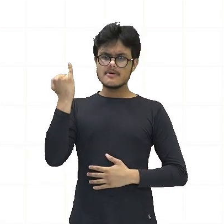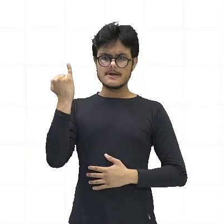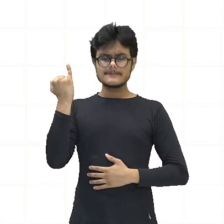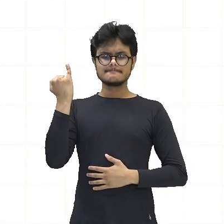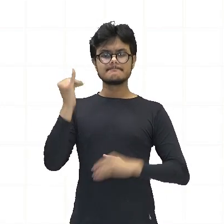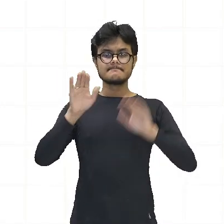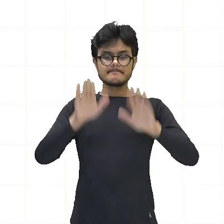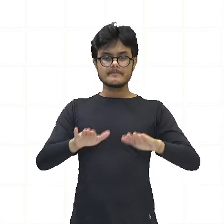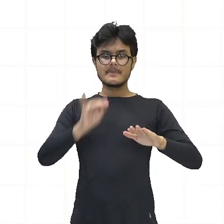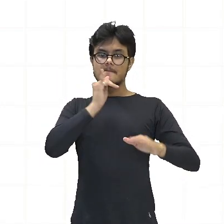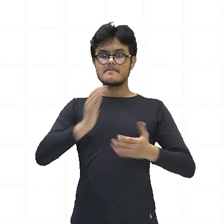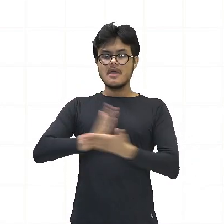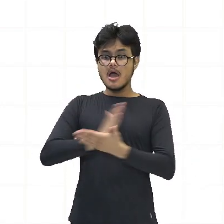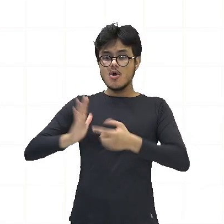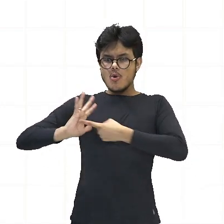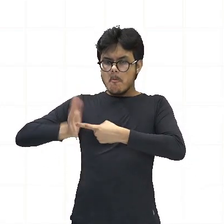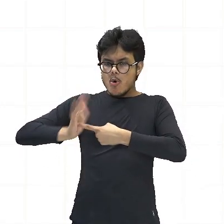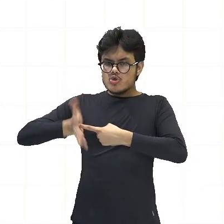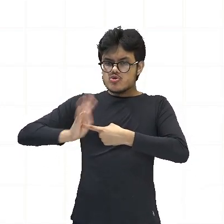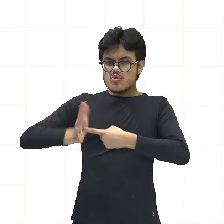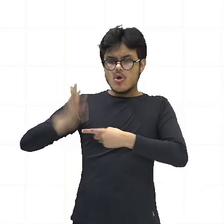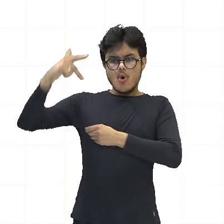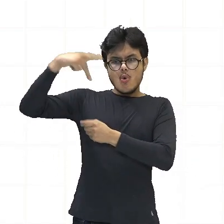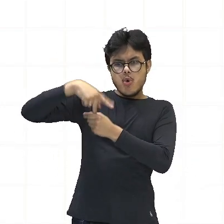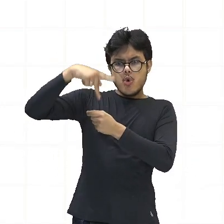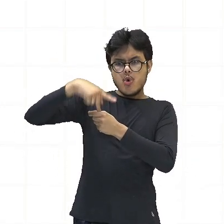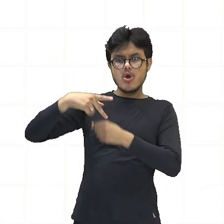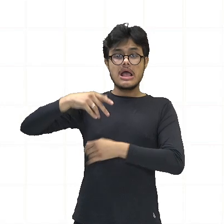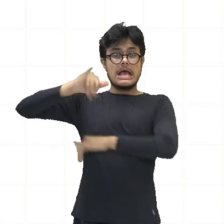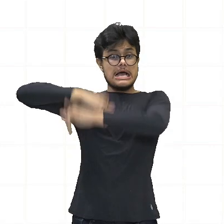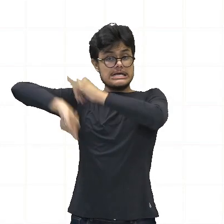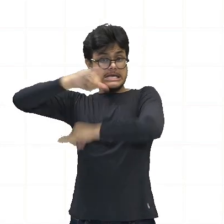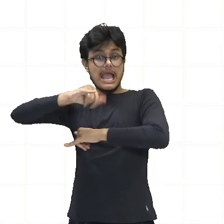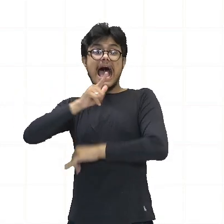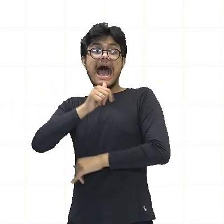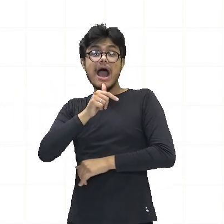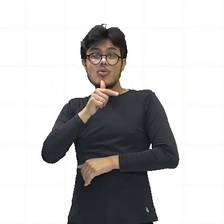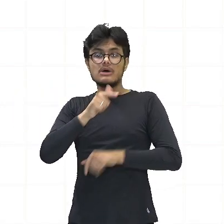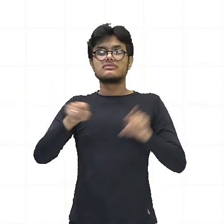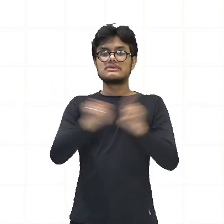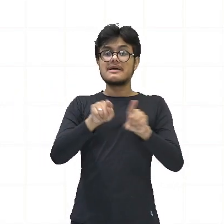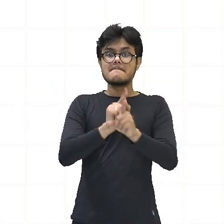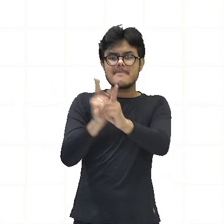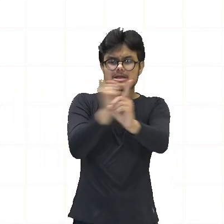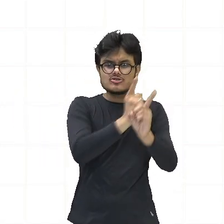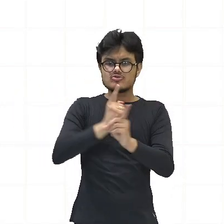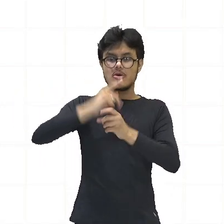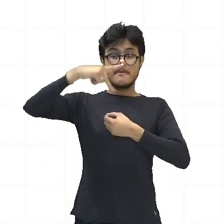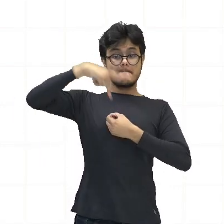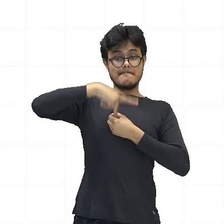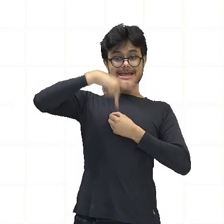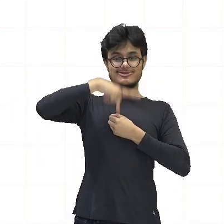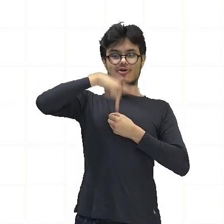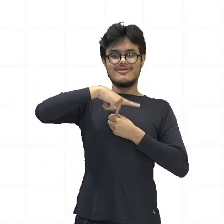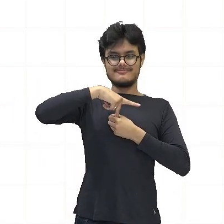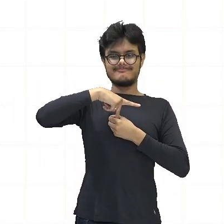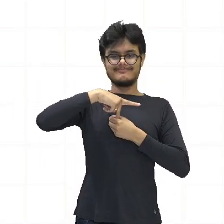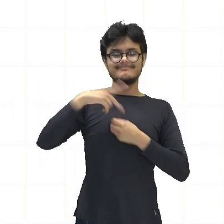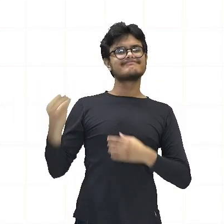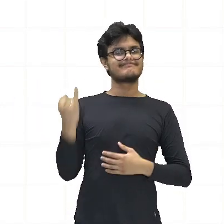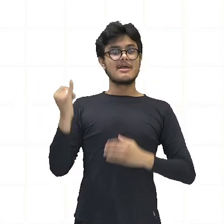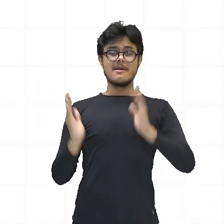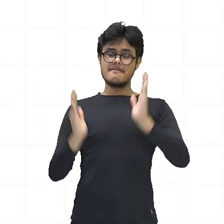foram o motor à explosão, a hidroeletricidade e o petróleo, né, que fazem parte aí da